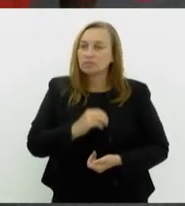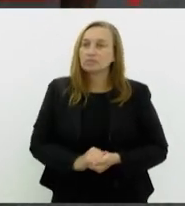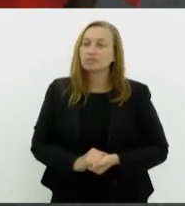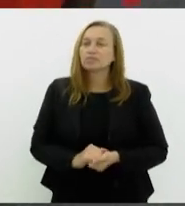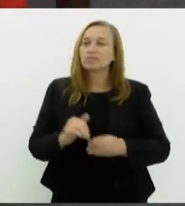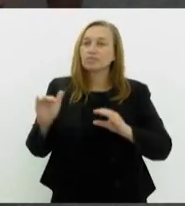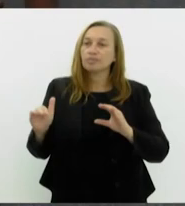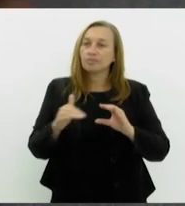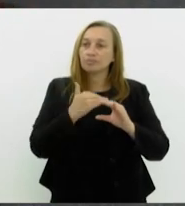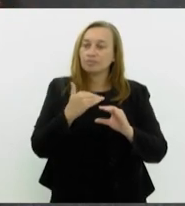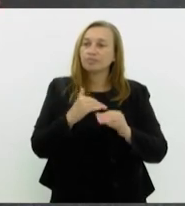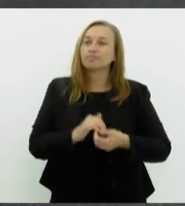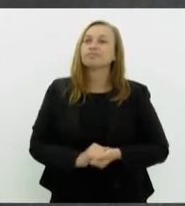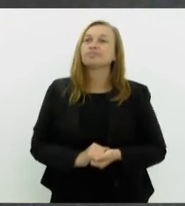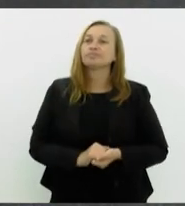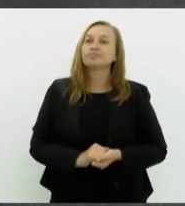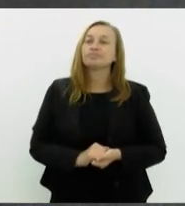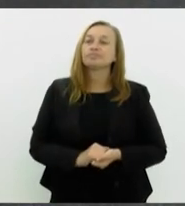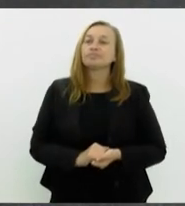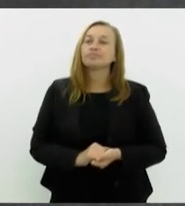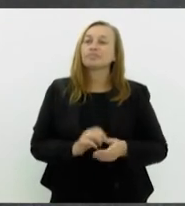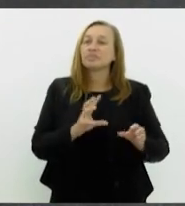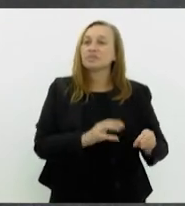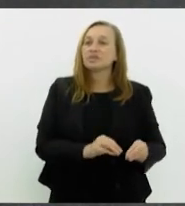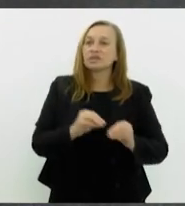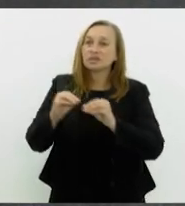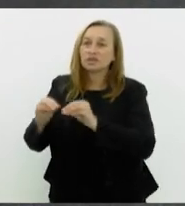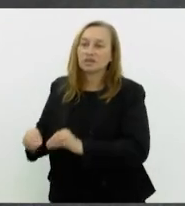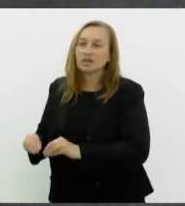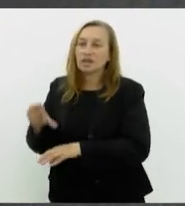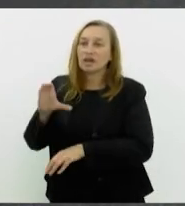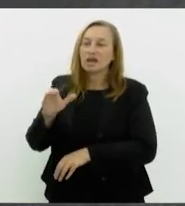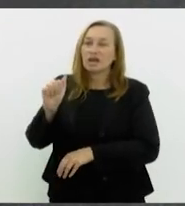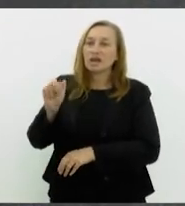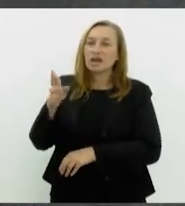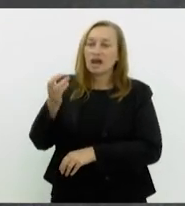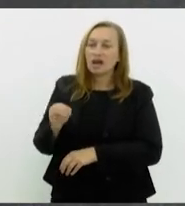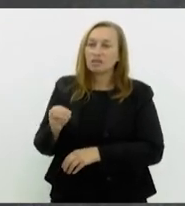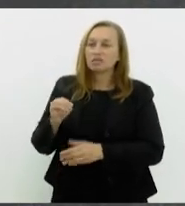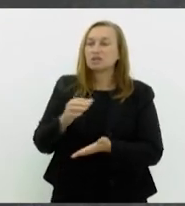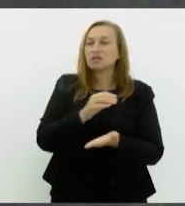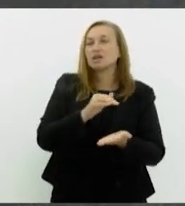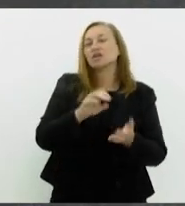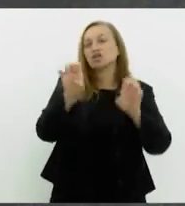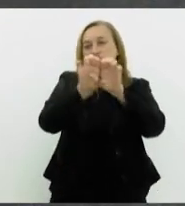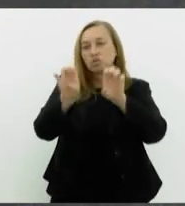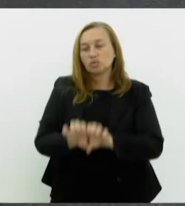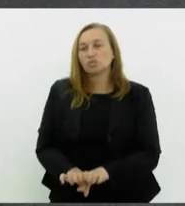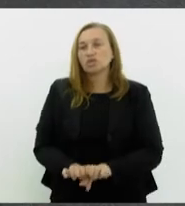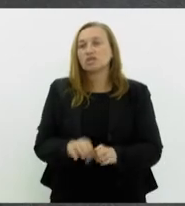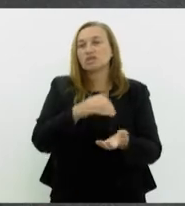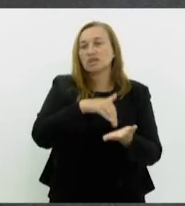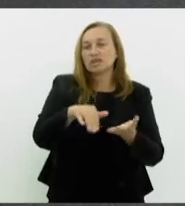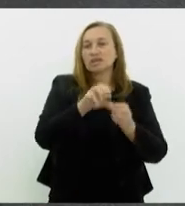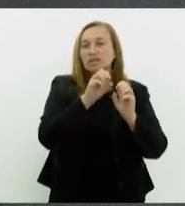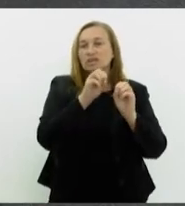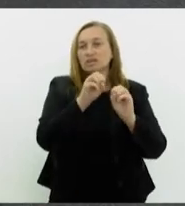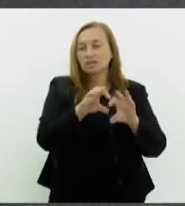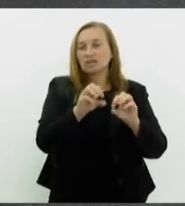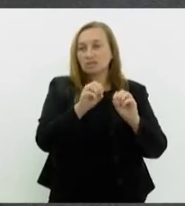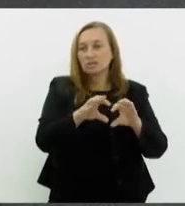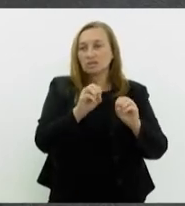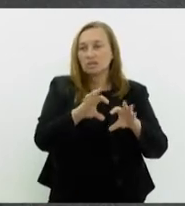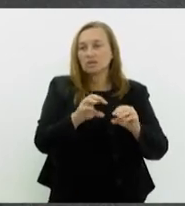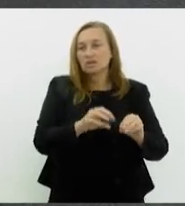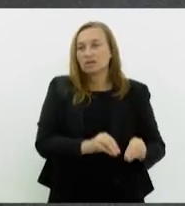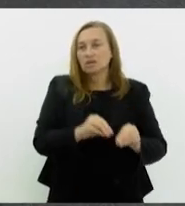envio de mensagem dispondo sobre a transferência de cargos da estrutura da Secretaria do Estado de Educação para a Fundação de